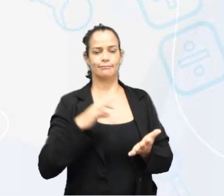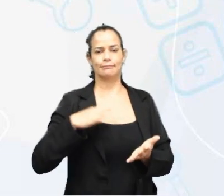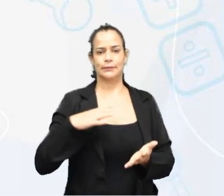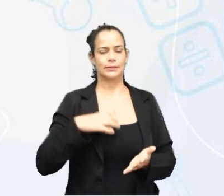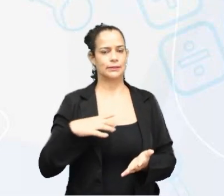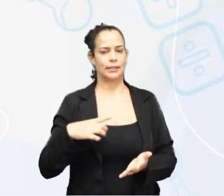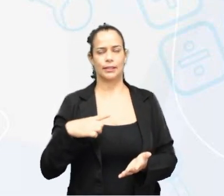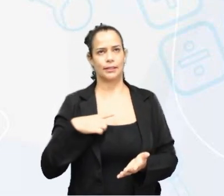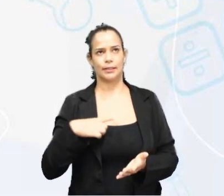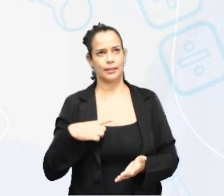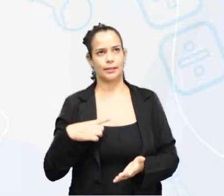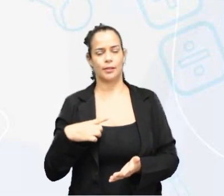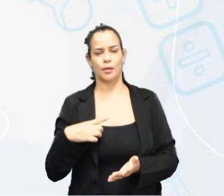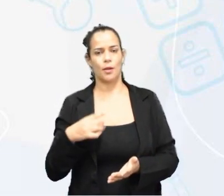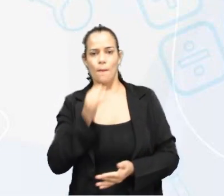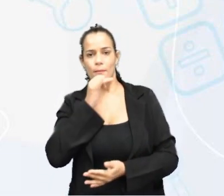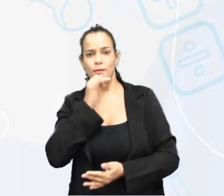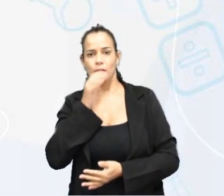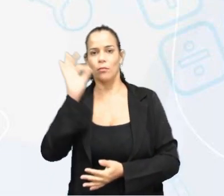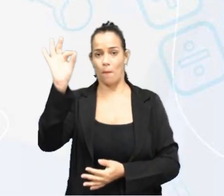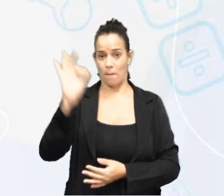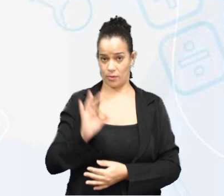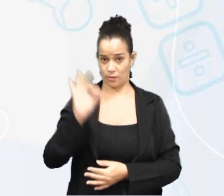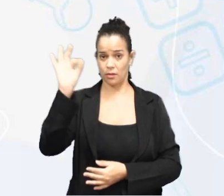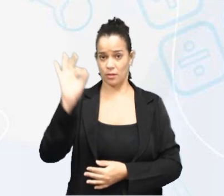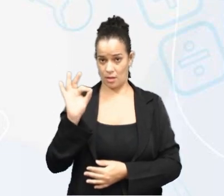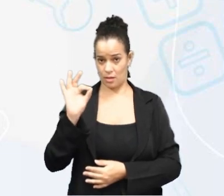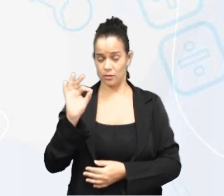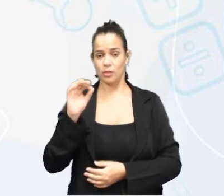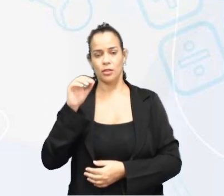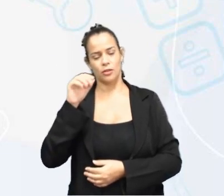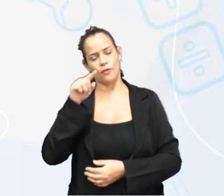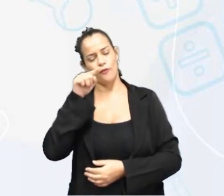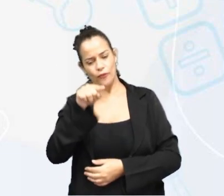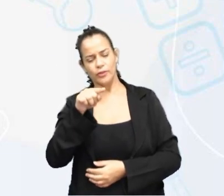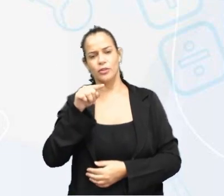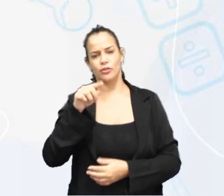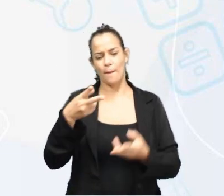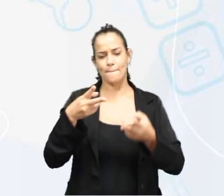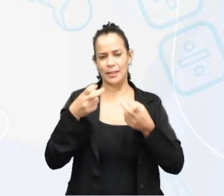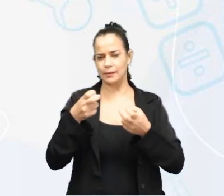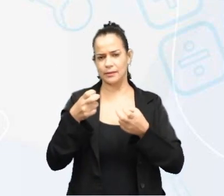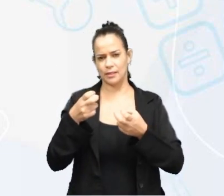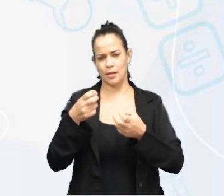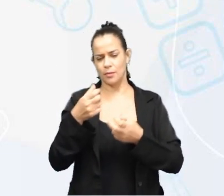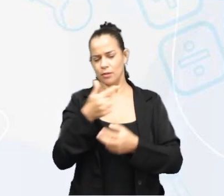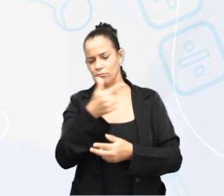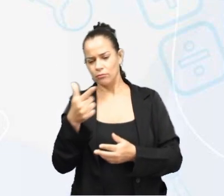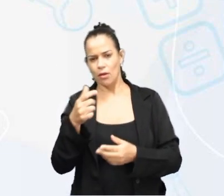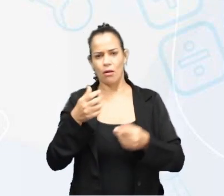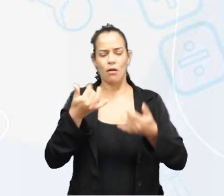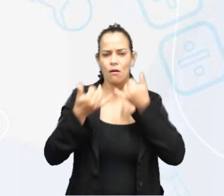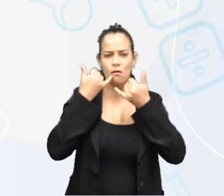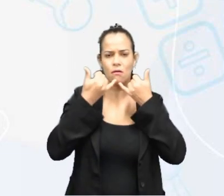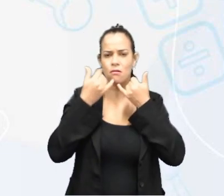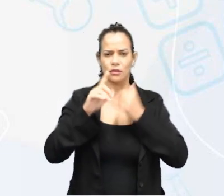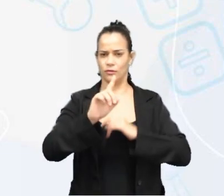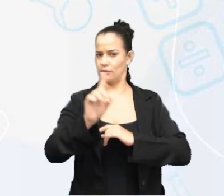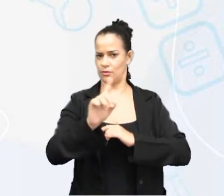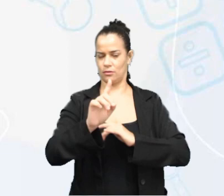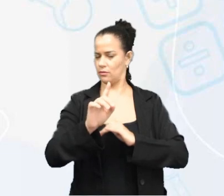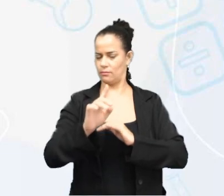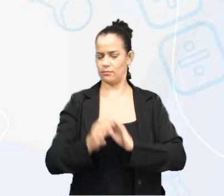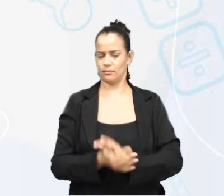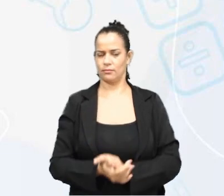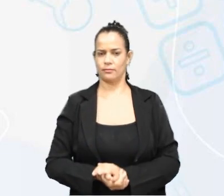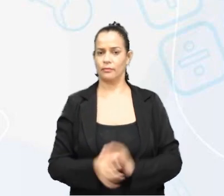percentuais. Por apresentar dados percentuais, você, consequentemente, já percebe ali que não se trata apenas de uma notícia, né? Não é uma